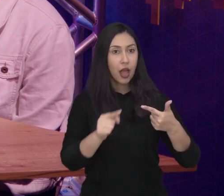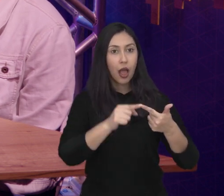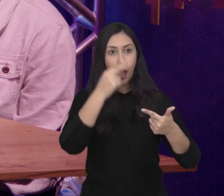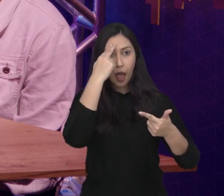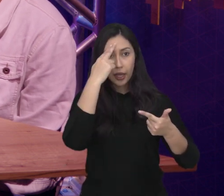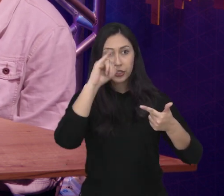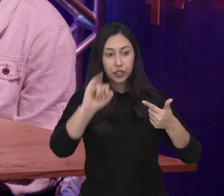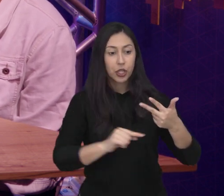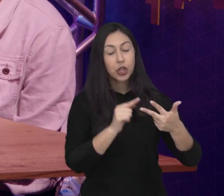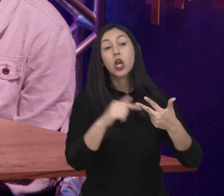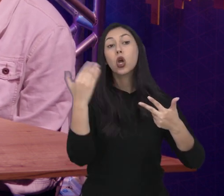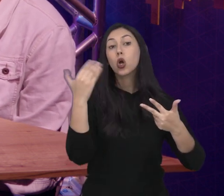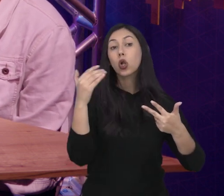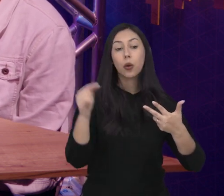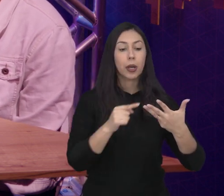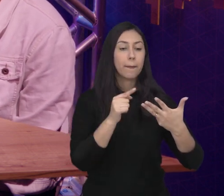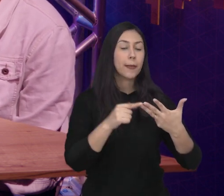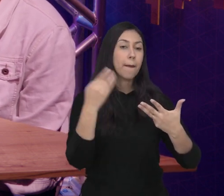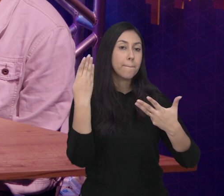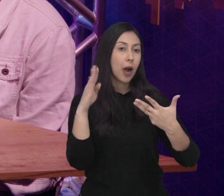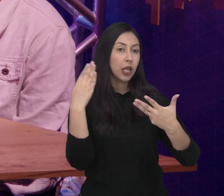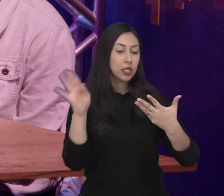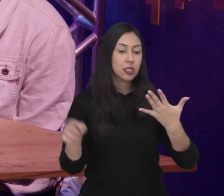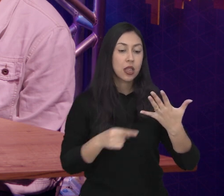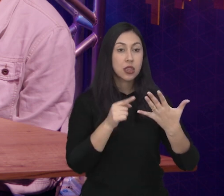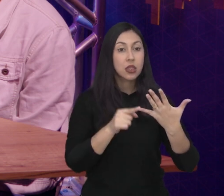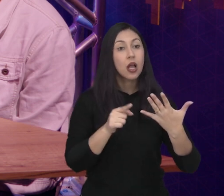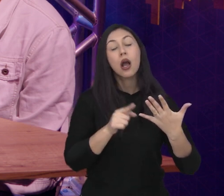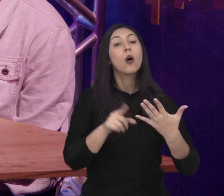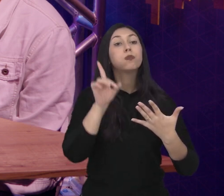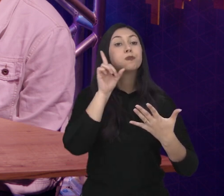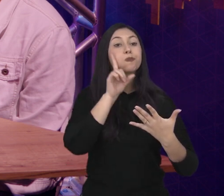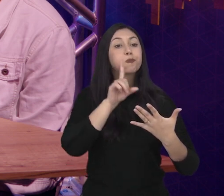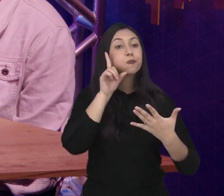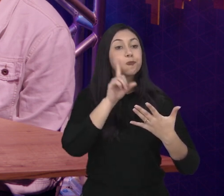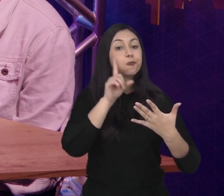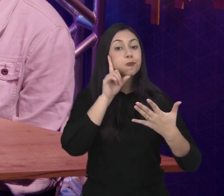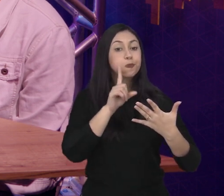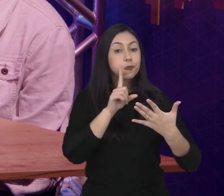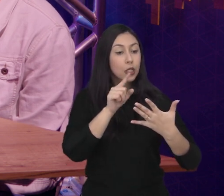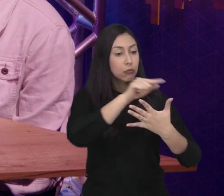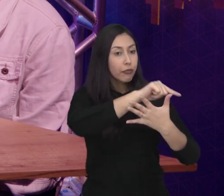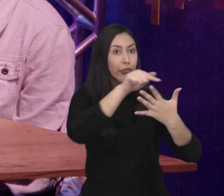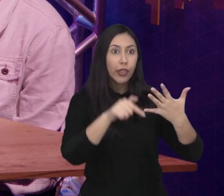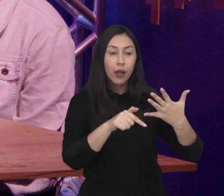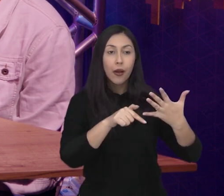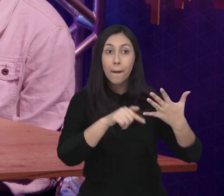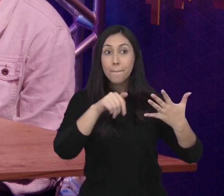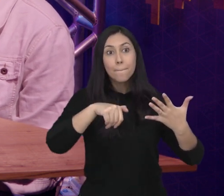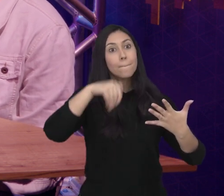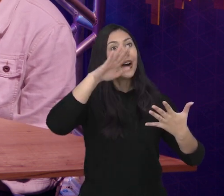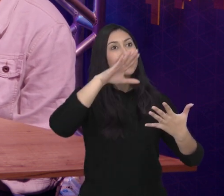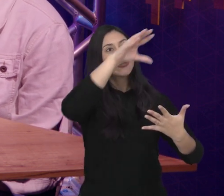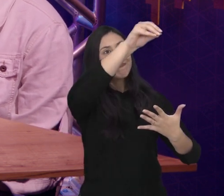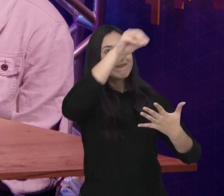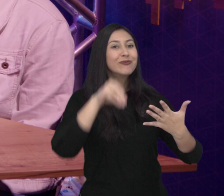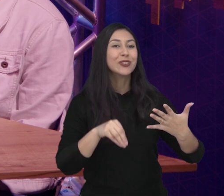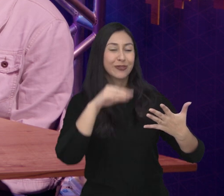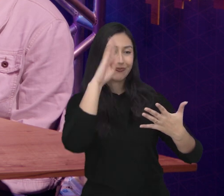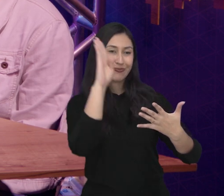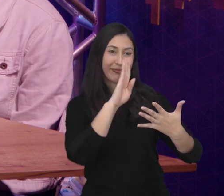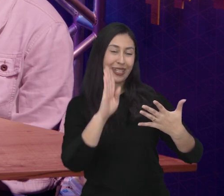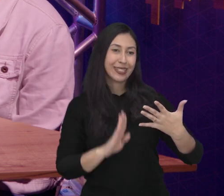venezuelanos, haitianos, colombianos, bolivianos e estadunidenses são a maior parte dos nossos